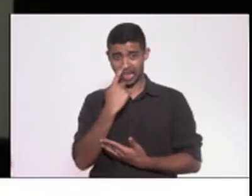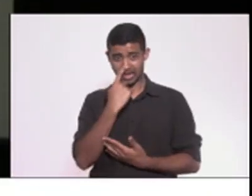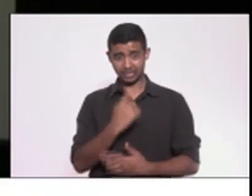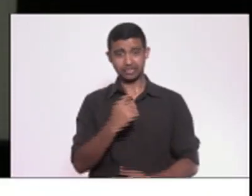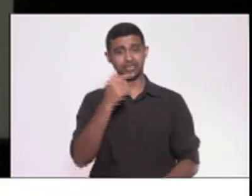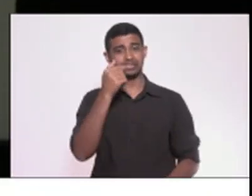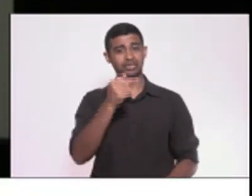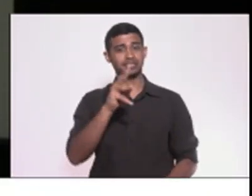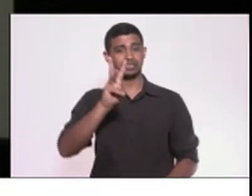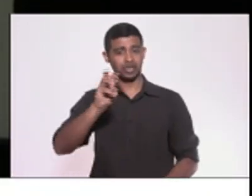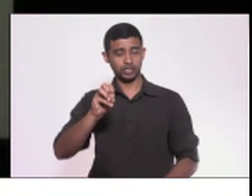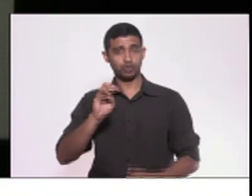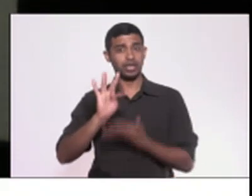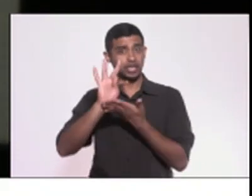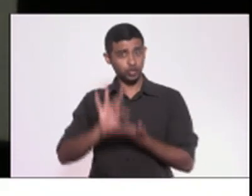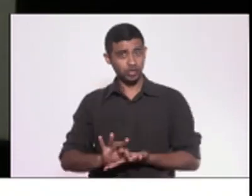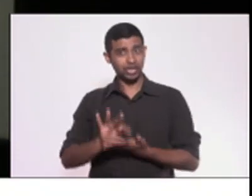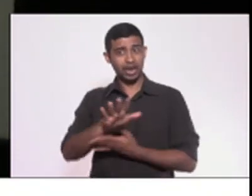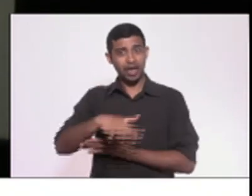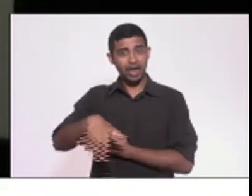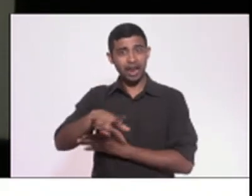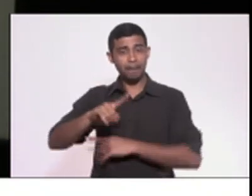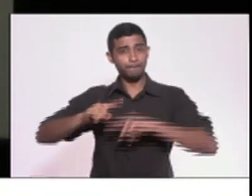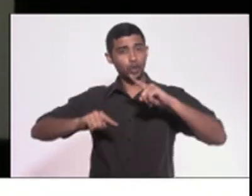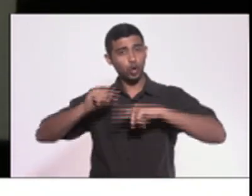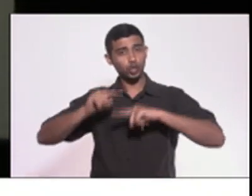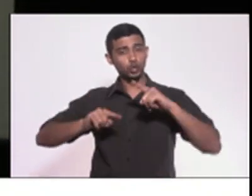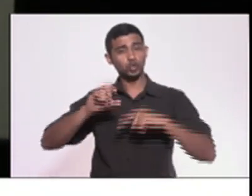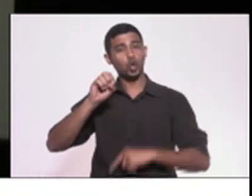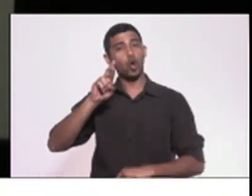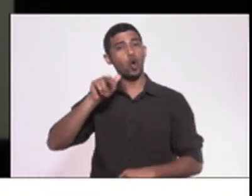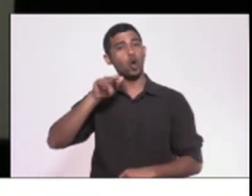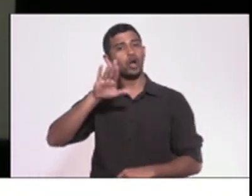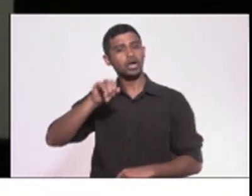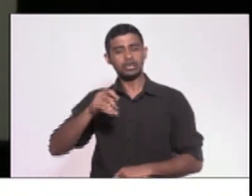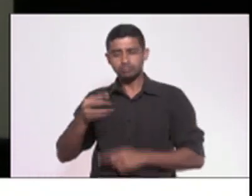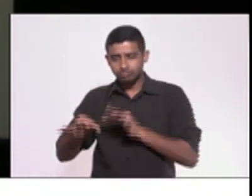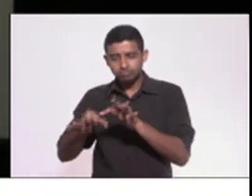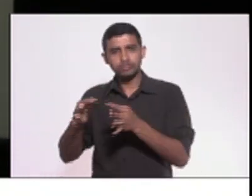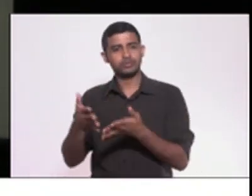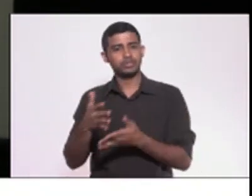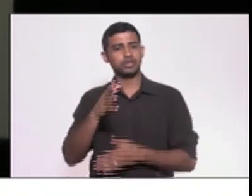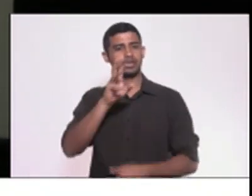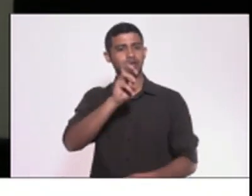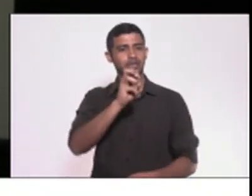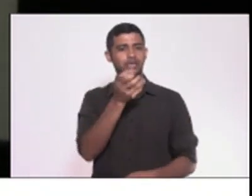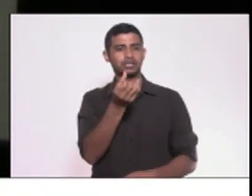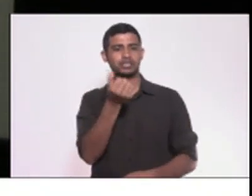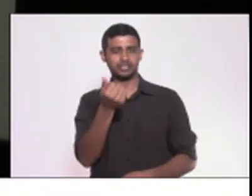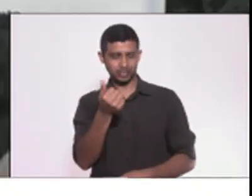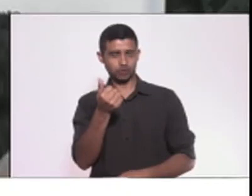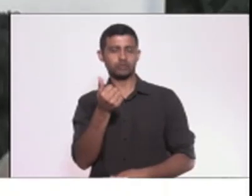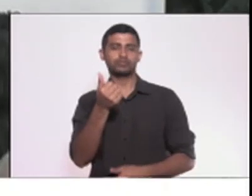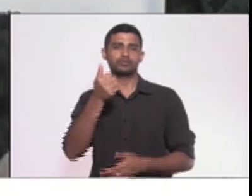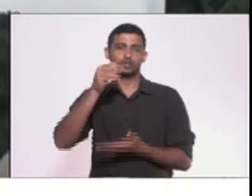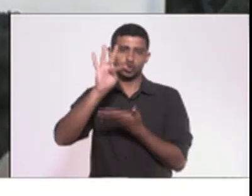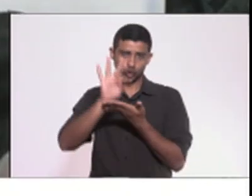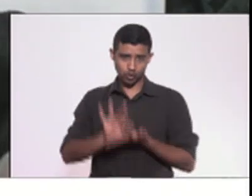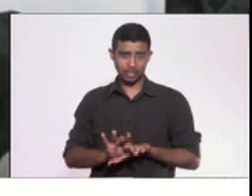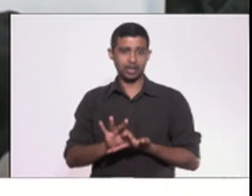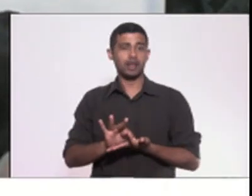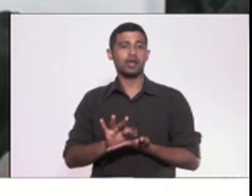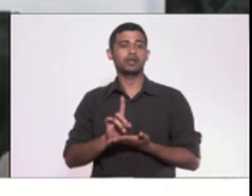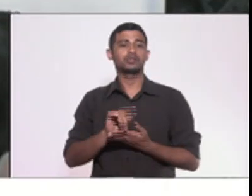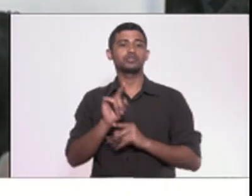750 toneladas de resíduos orgânicos tratados, né? E 561 toneladas